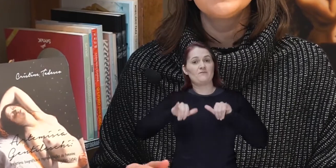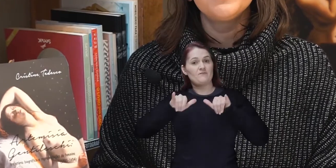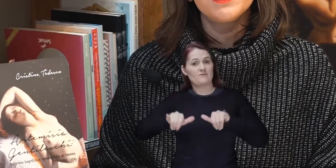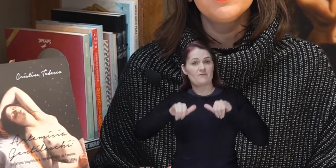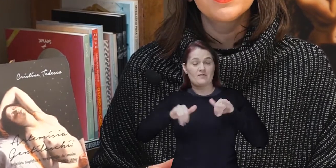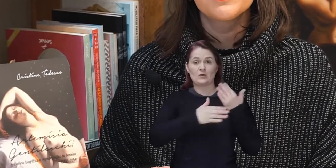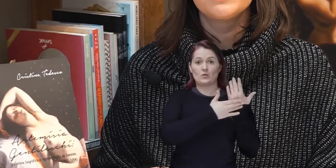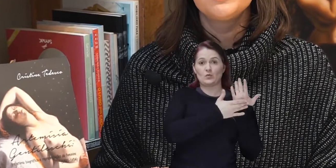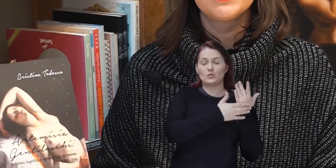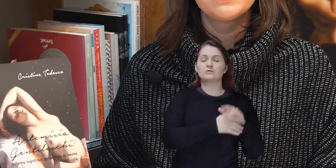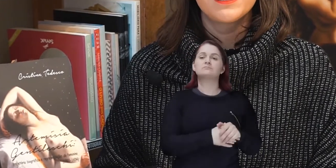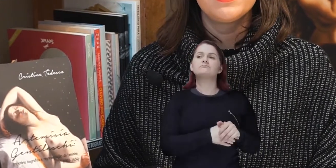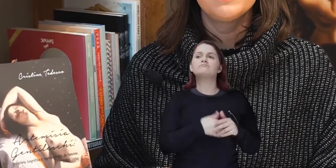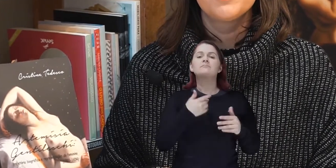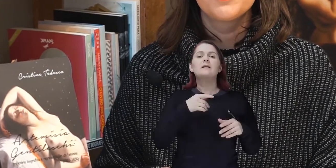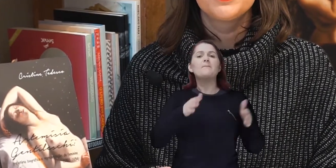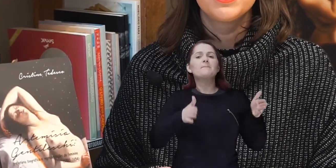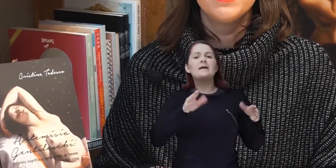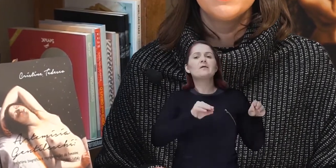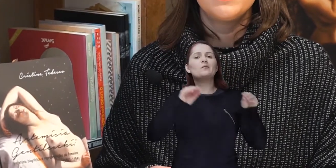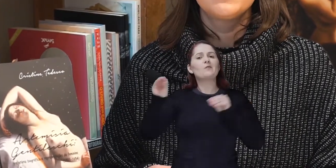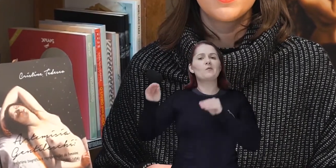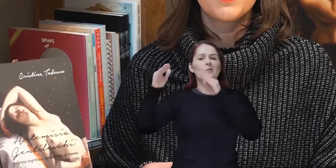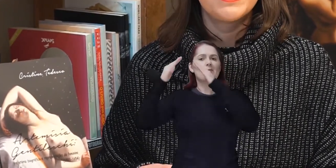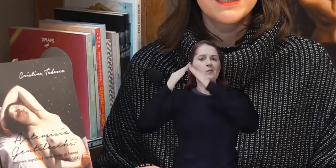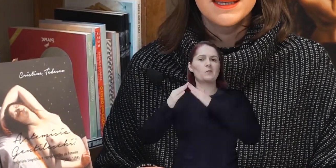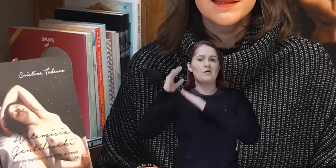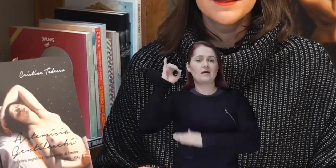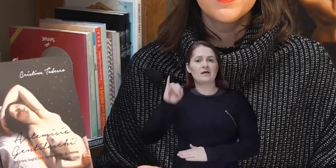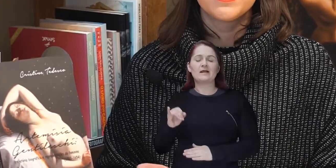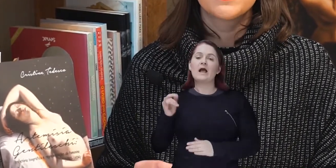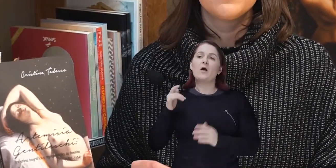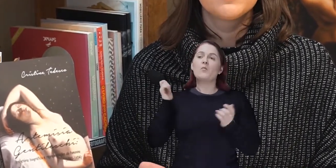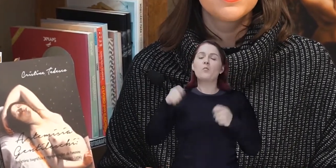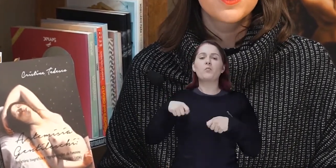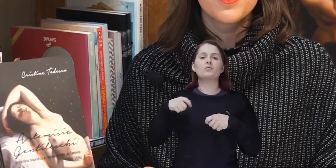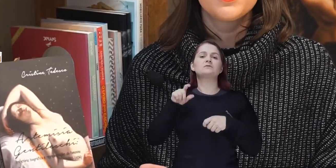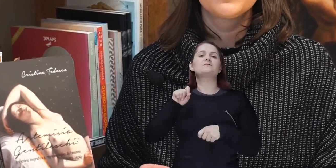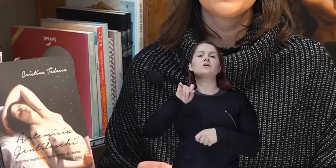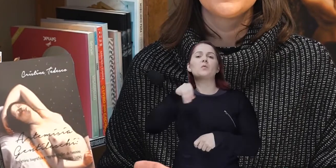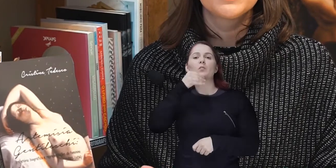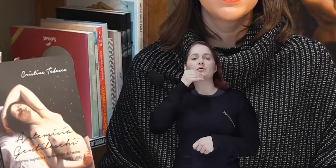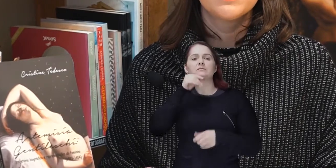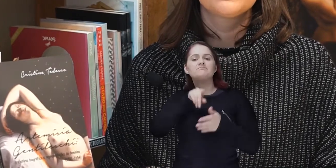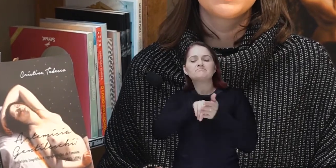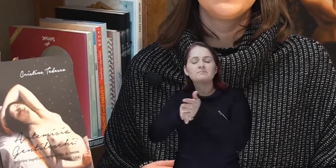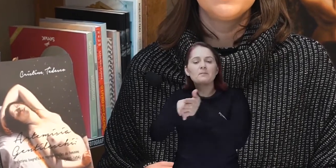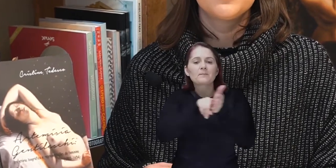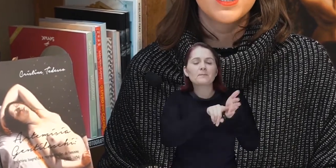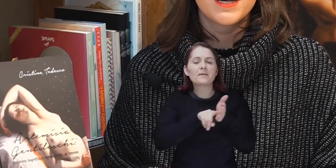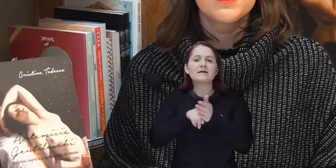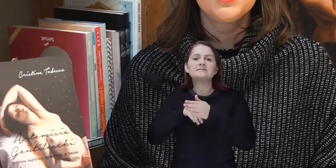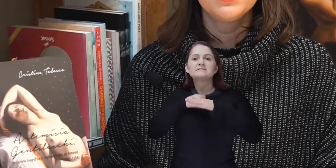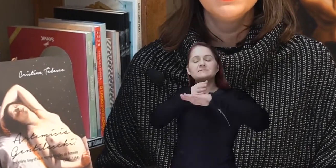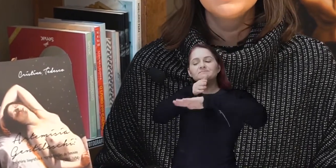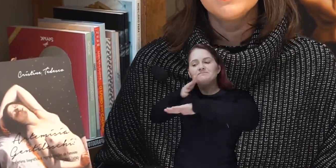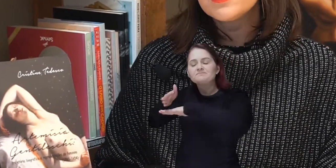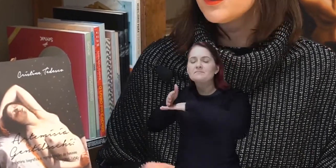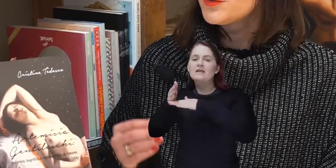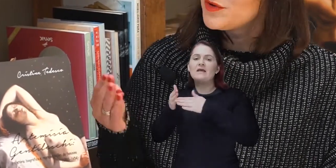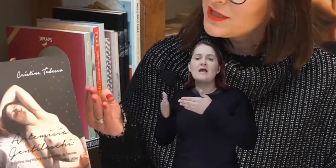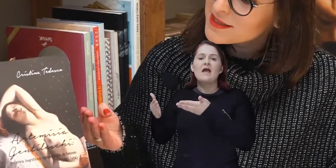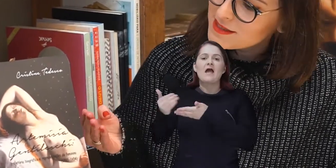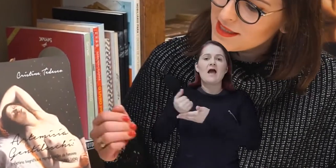Então, nesse período que eu residi na Itália, eu pude realizar uma pesquisa em arquivos históricos, em museus, em galerias de arte,